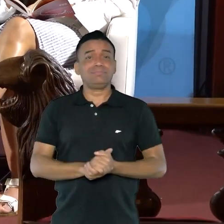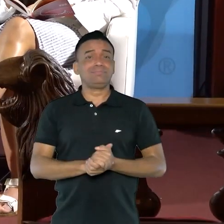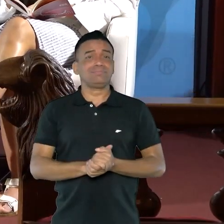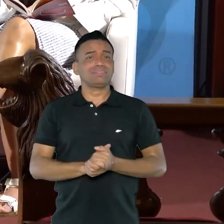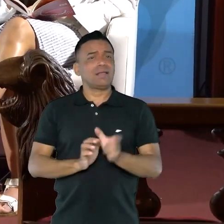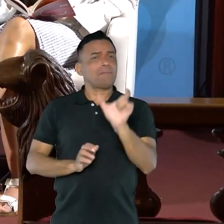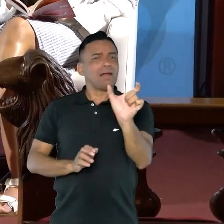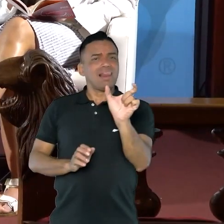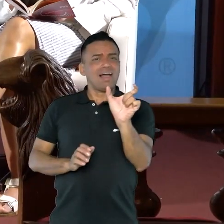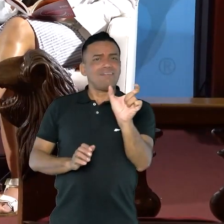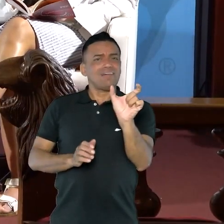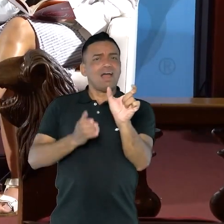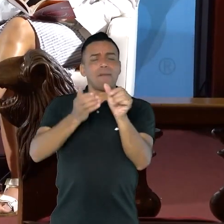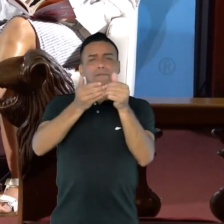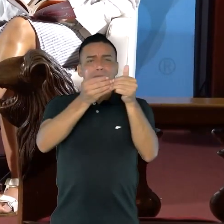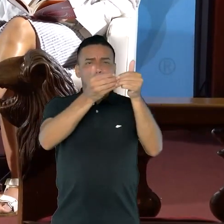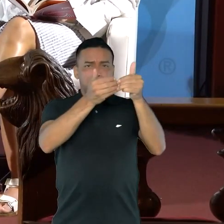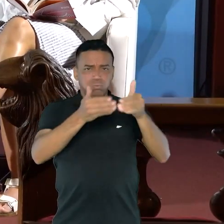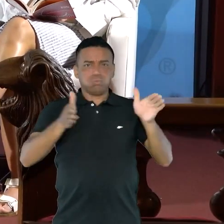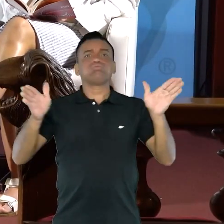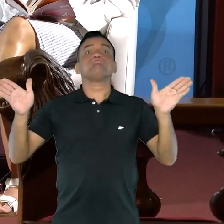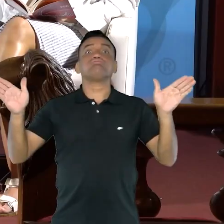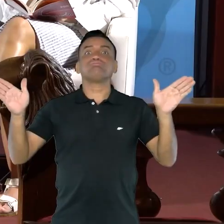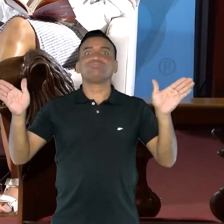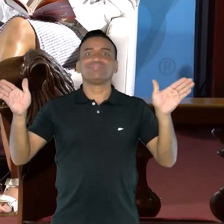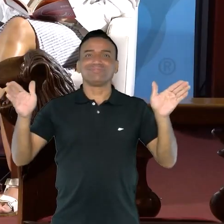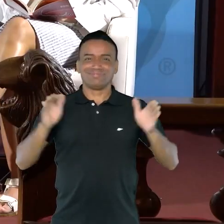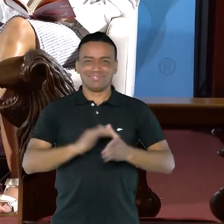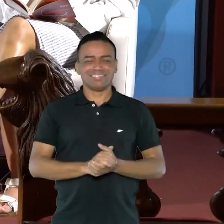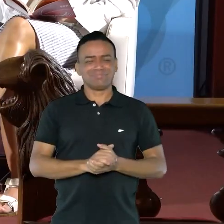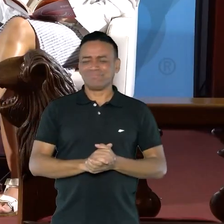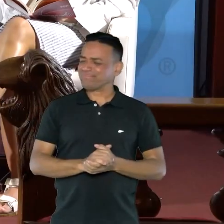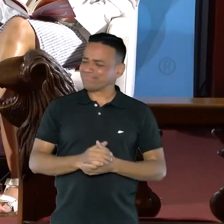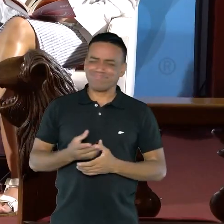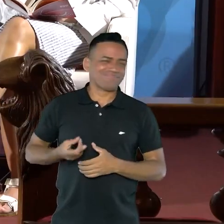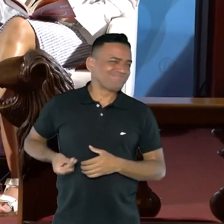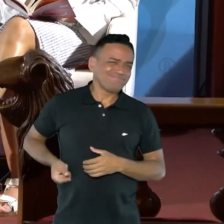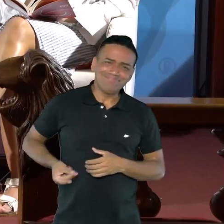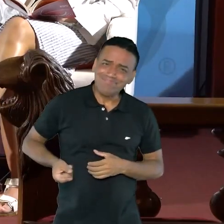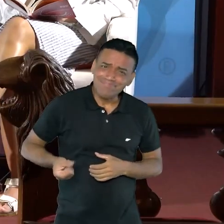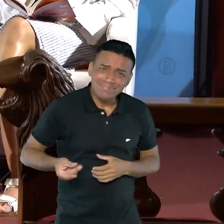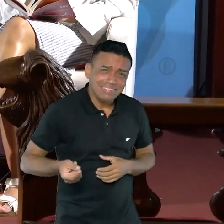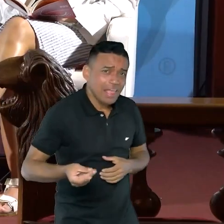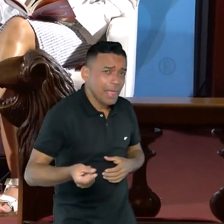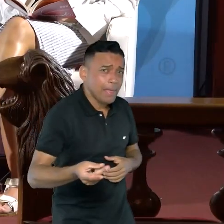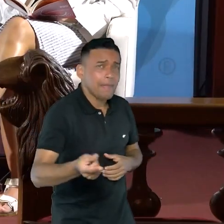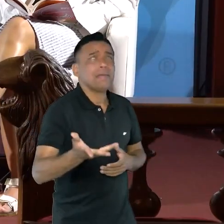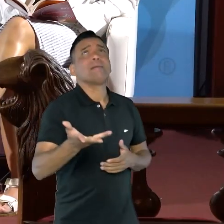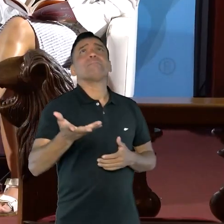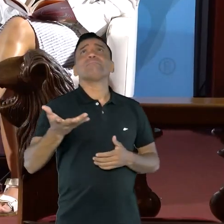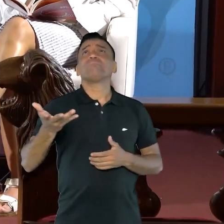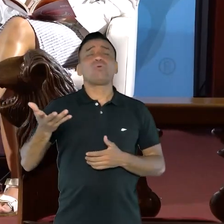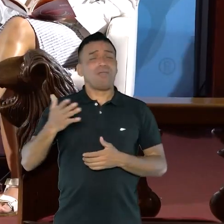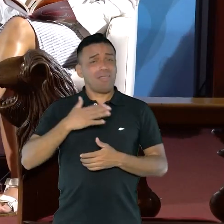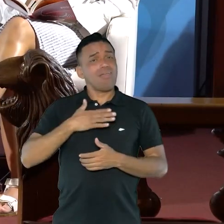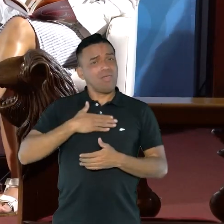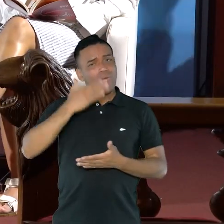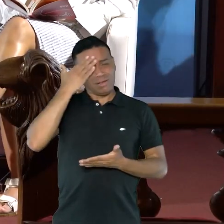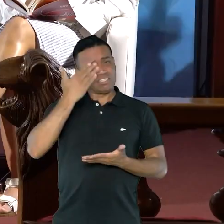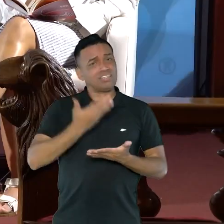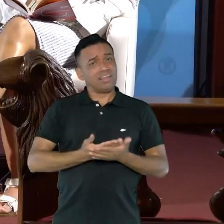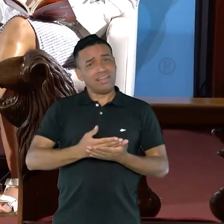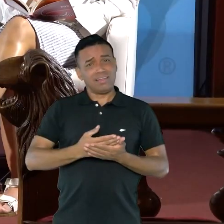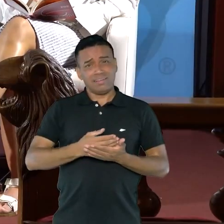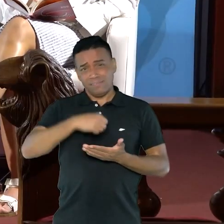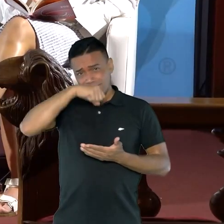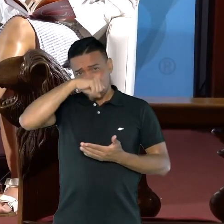palavras, né? Então, assim, por muito tempo, eu acreditei que a violência, a